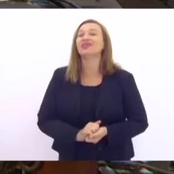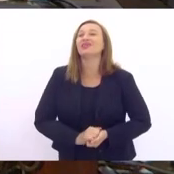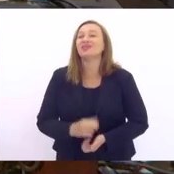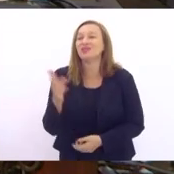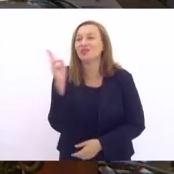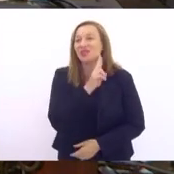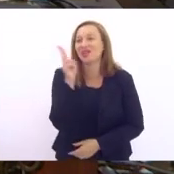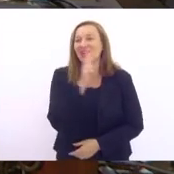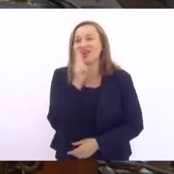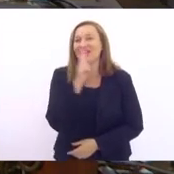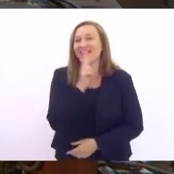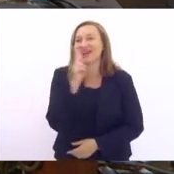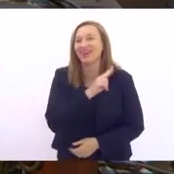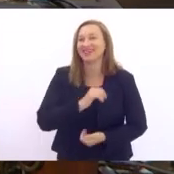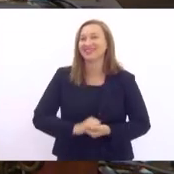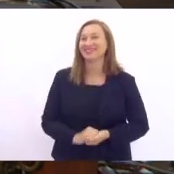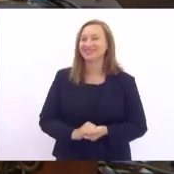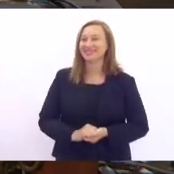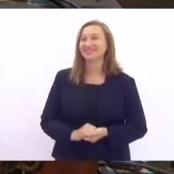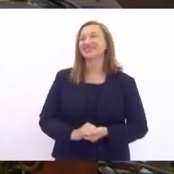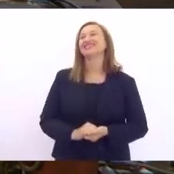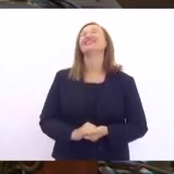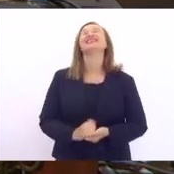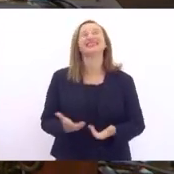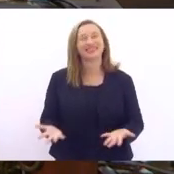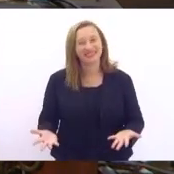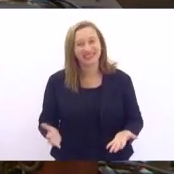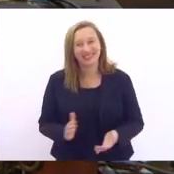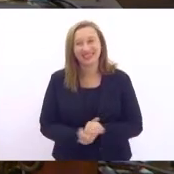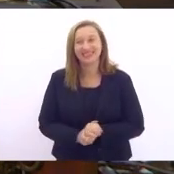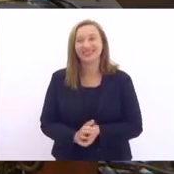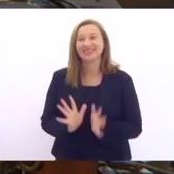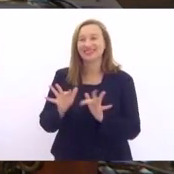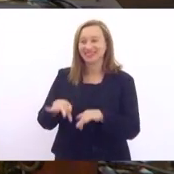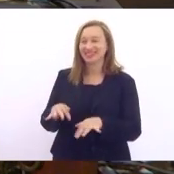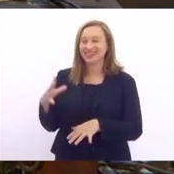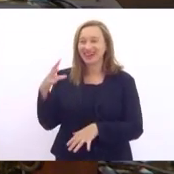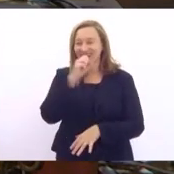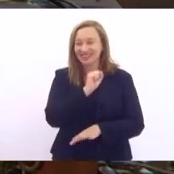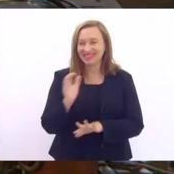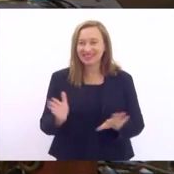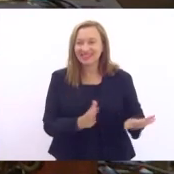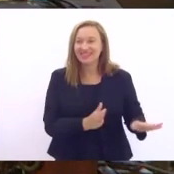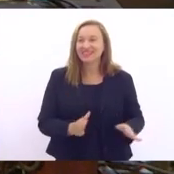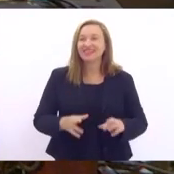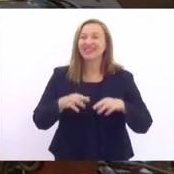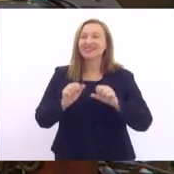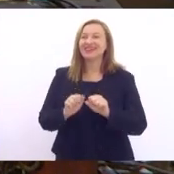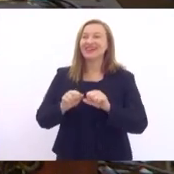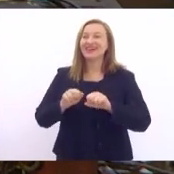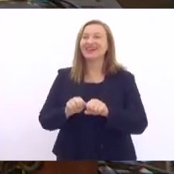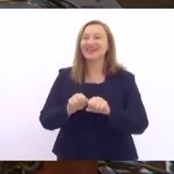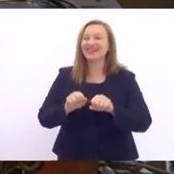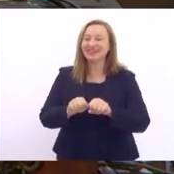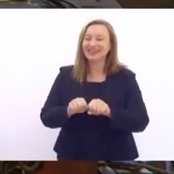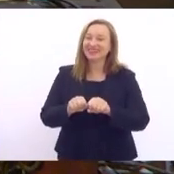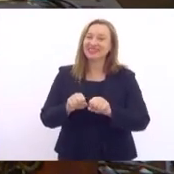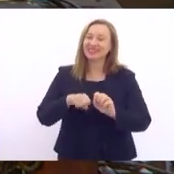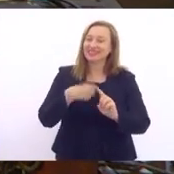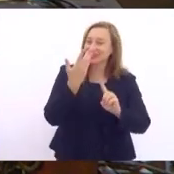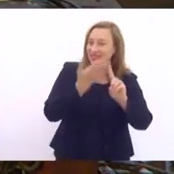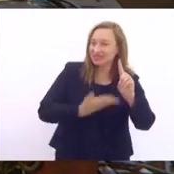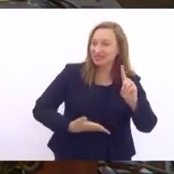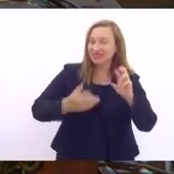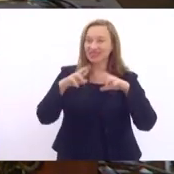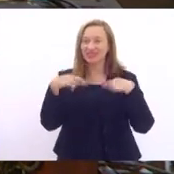força regimental, a gente deve fazer o encerramento. Sessão solene de encerramento da primeira sessão legislativa da